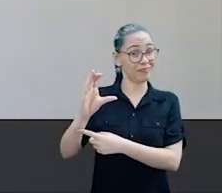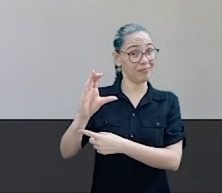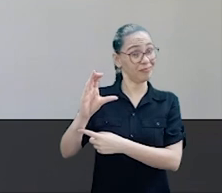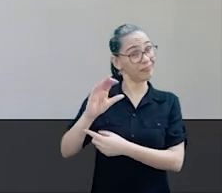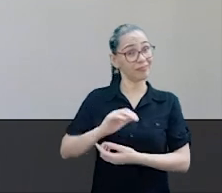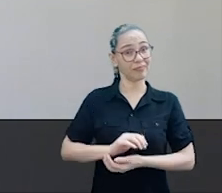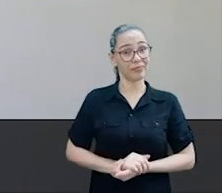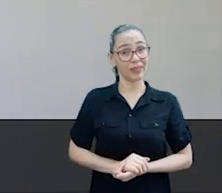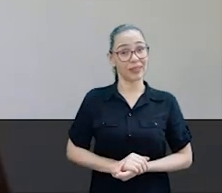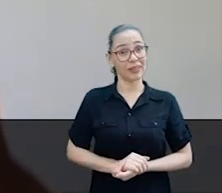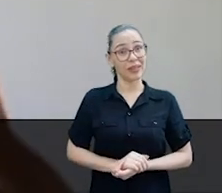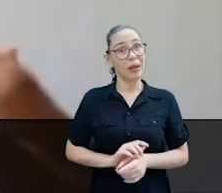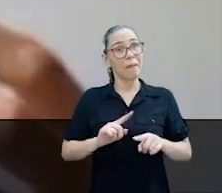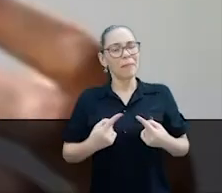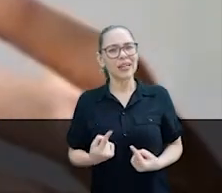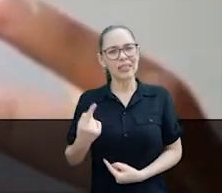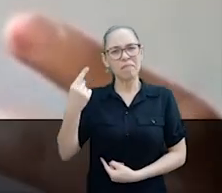profissão, mas que